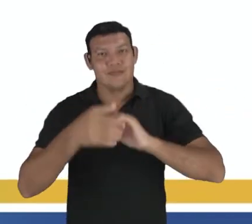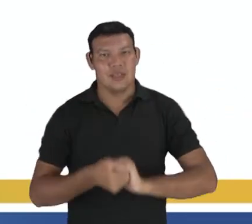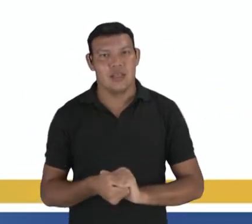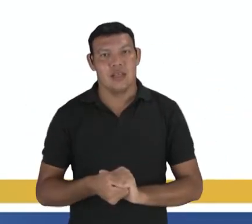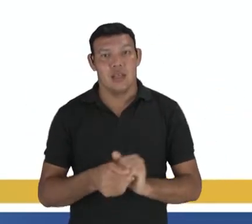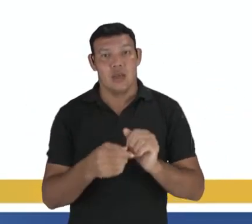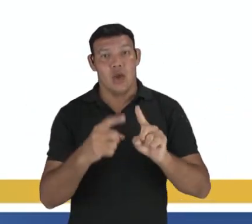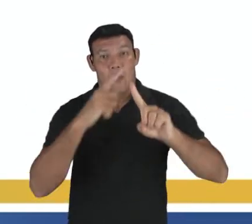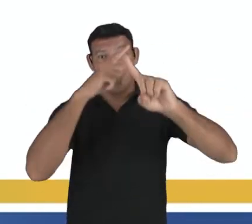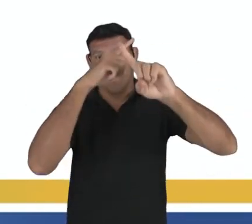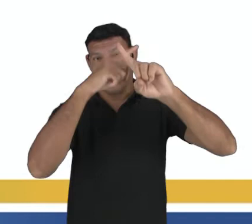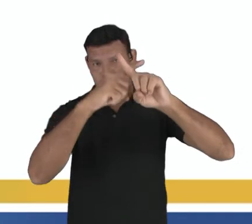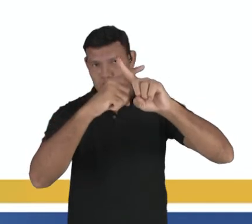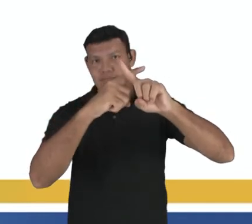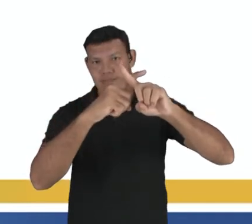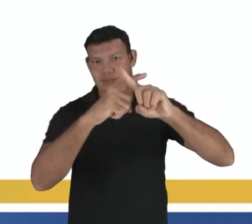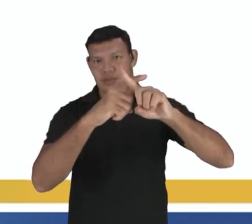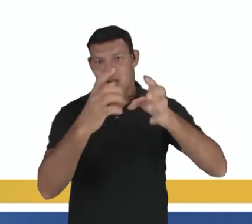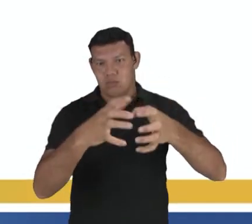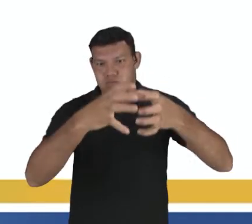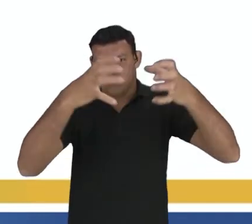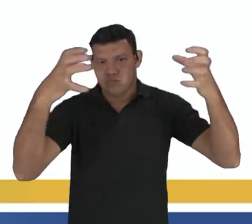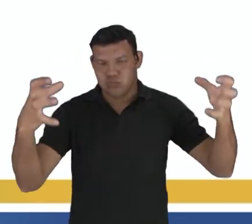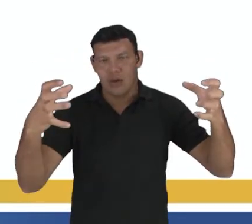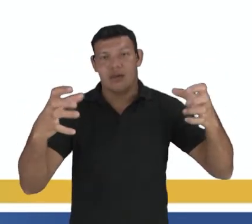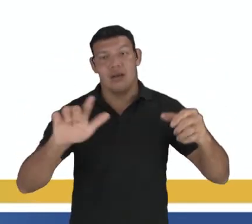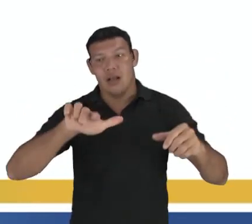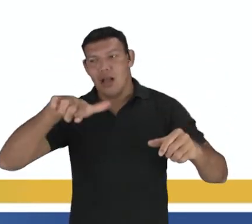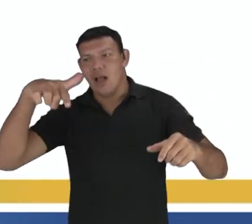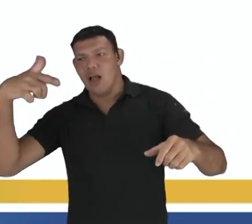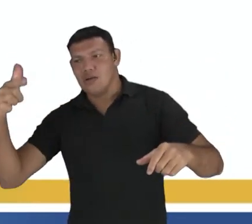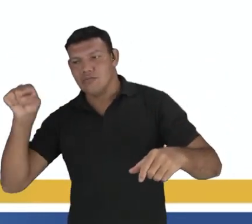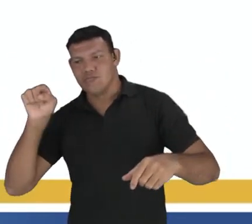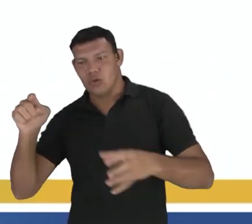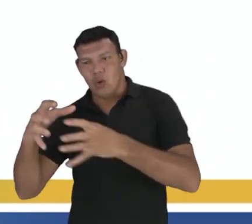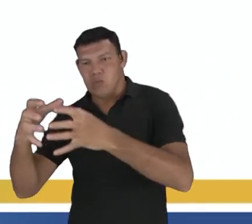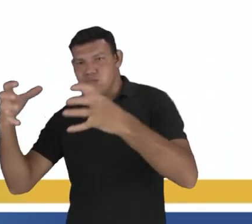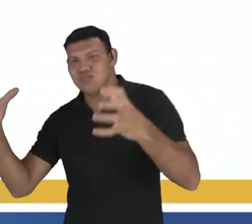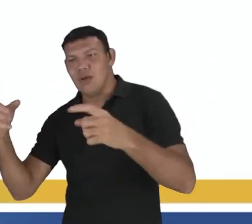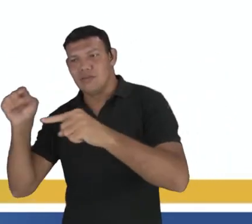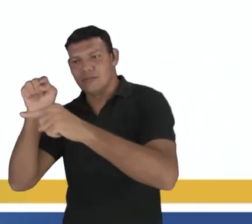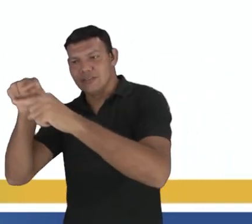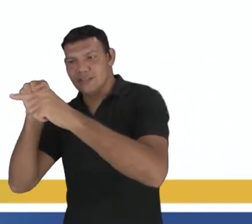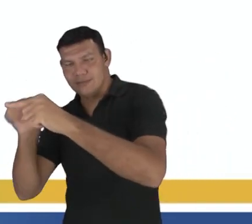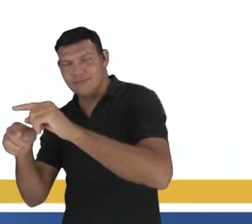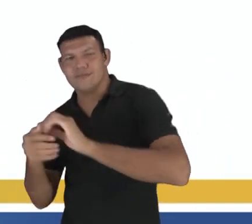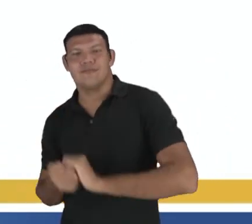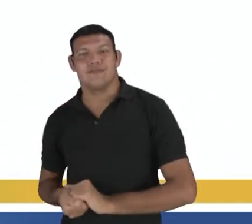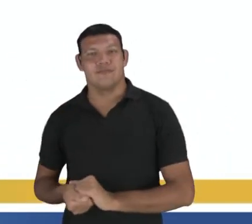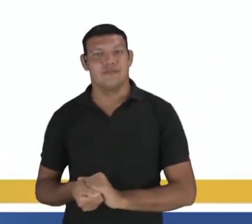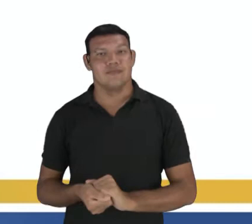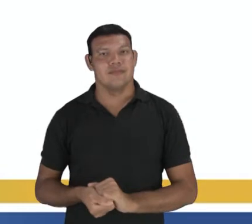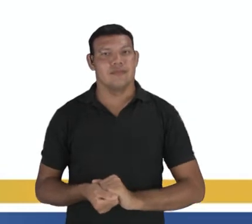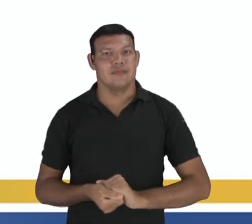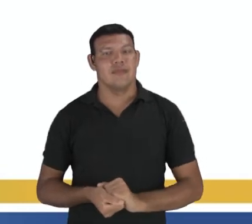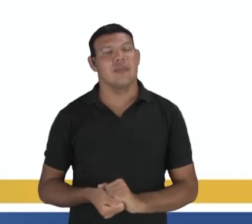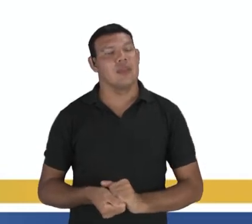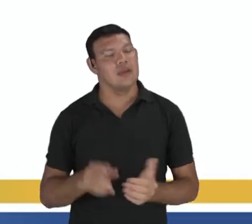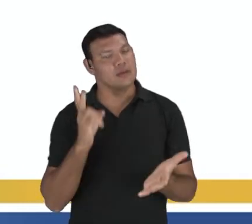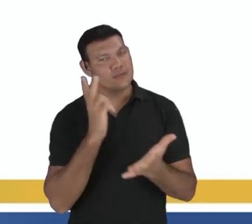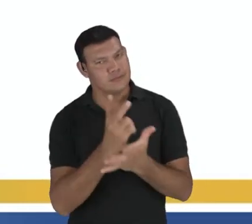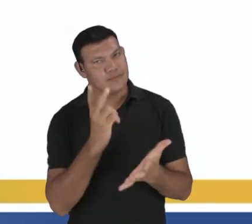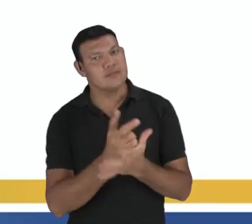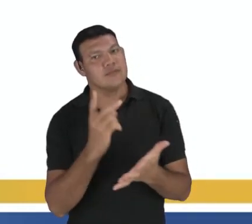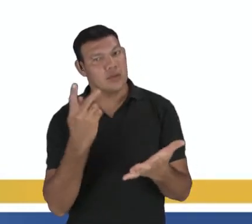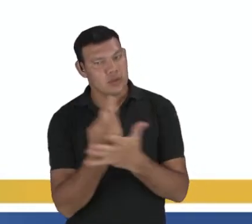você multiplica uma grandeza, a outra grandeza você vai dividir. Então, da mesma